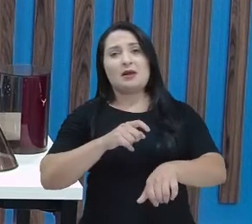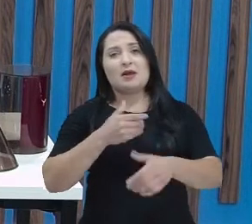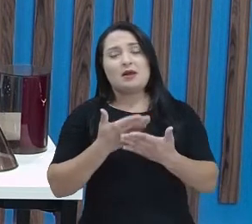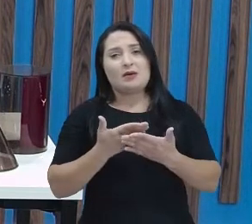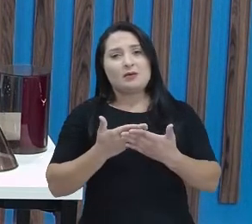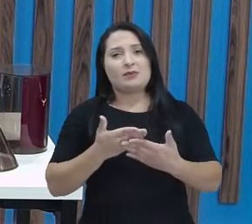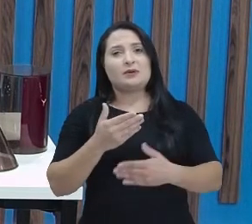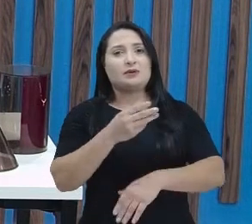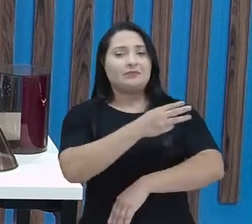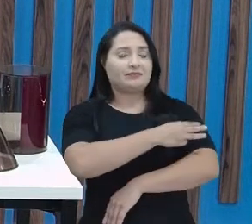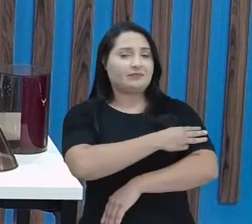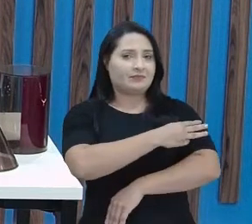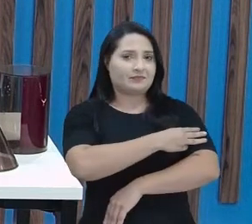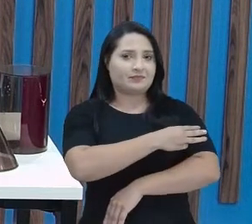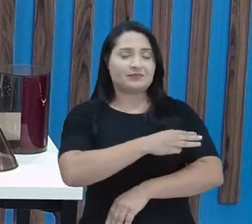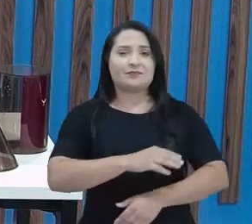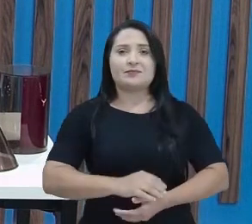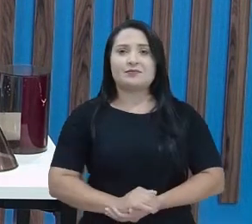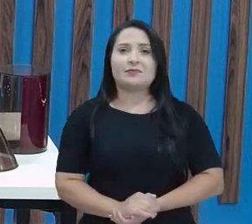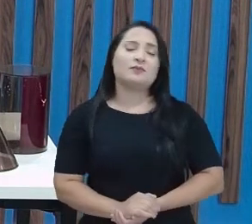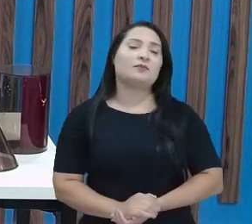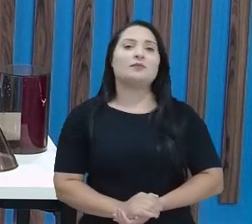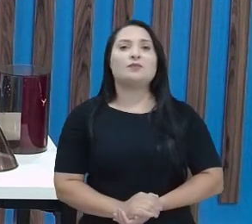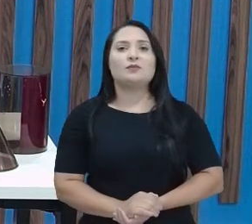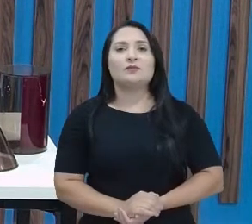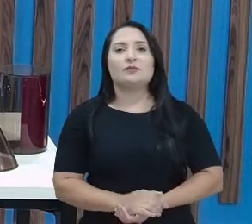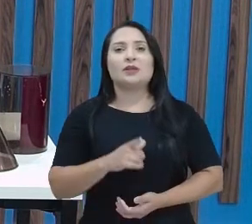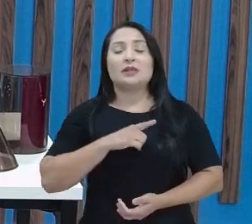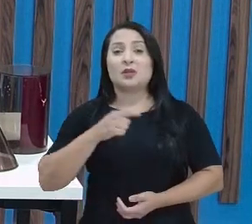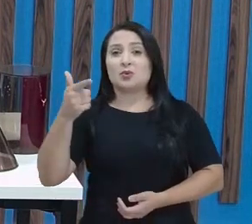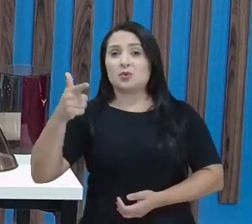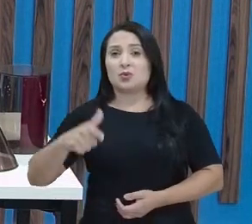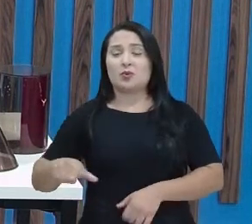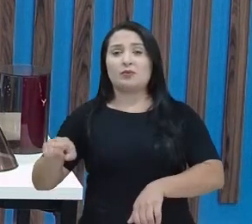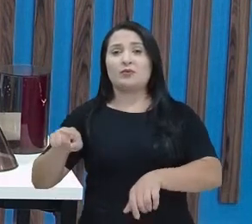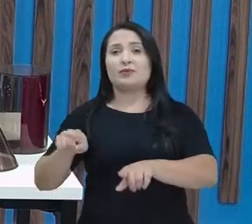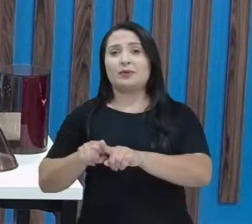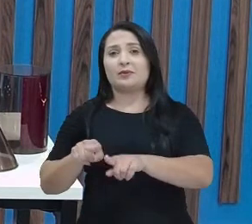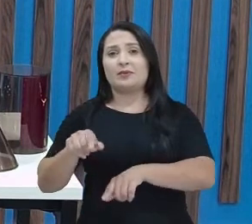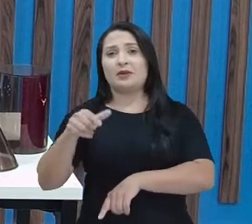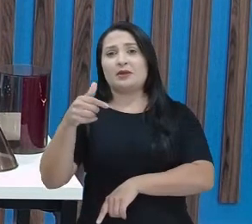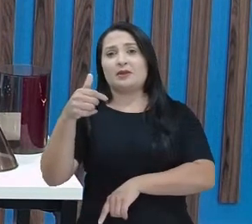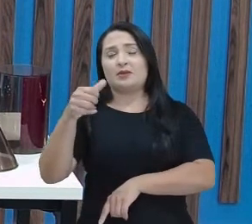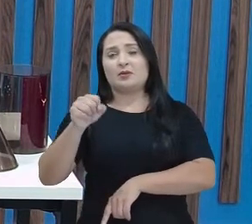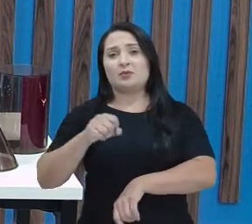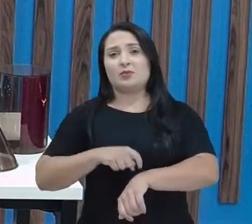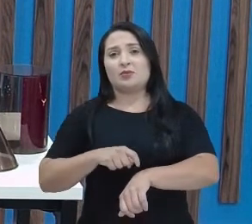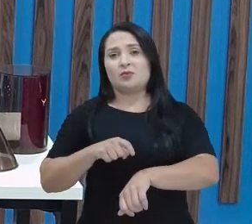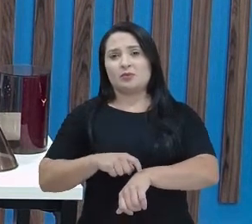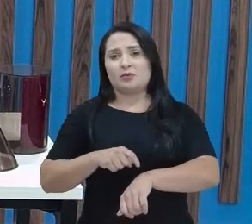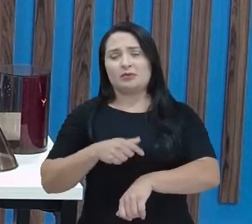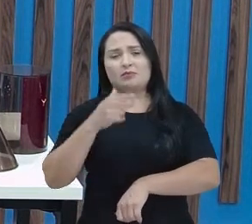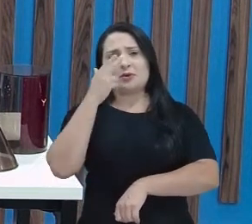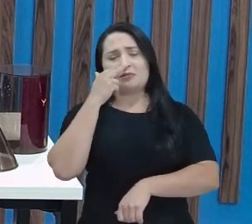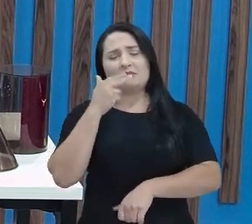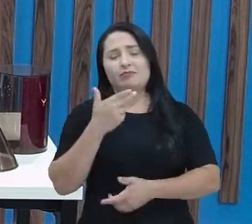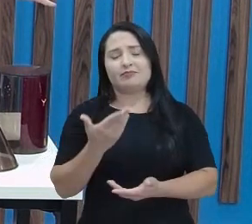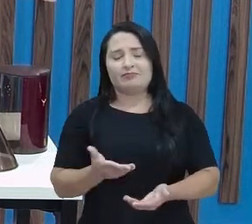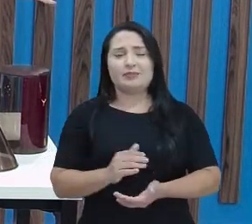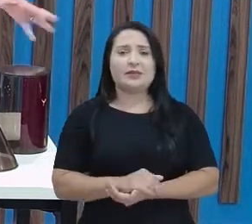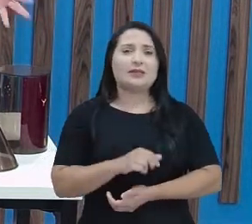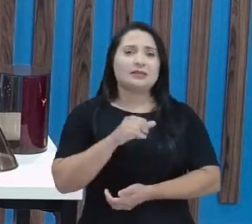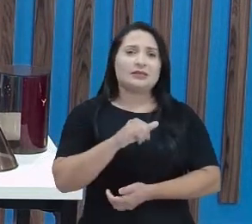terceiro ano, tá certo? E ela também é reprisada às 18 horas neste mesmo canal. Então, se não